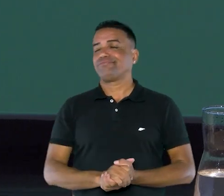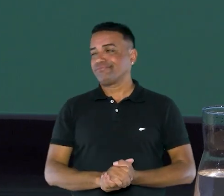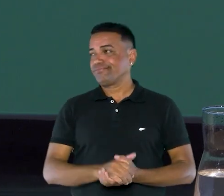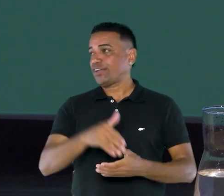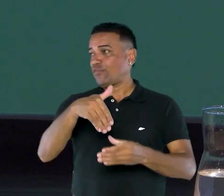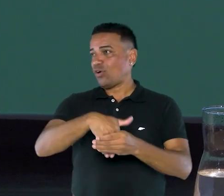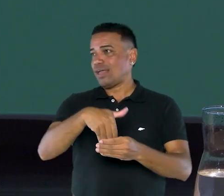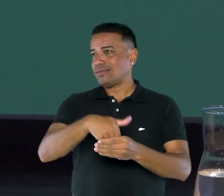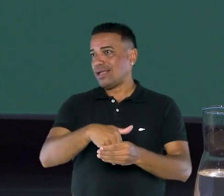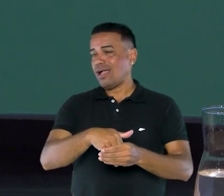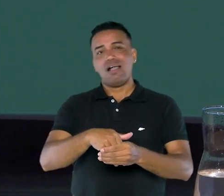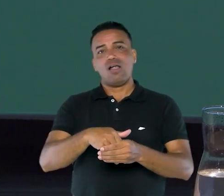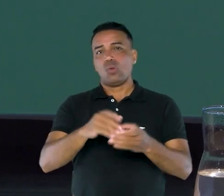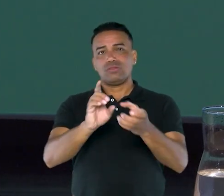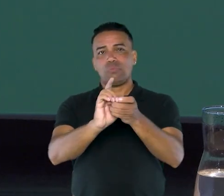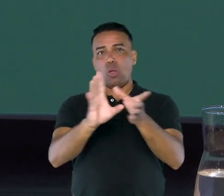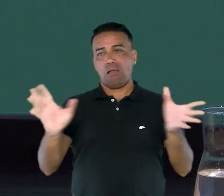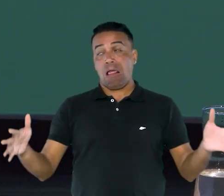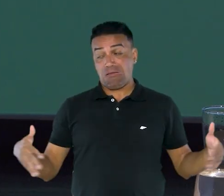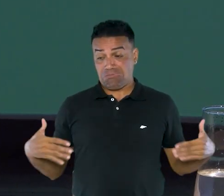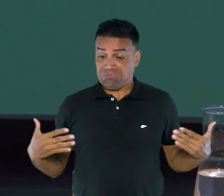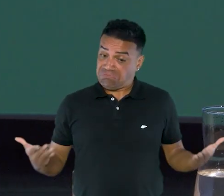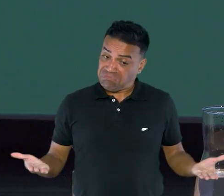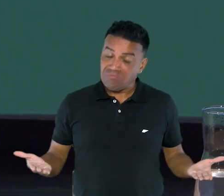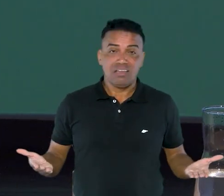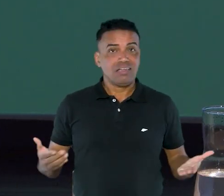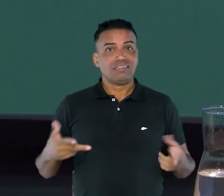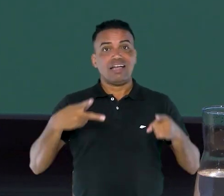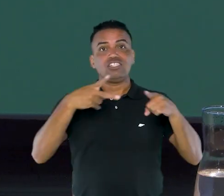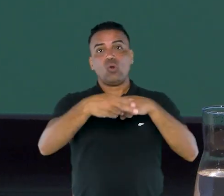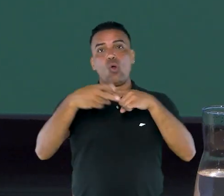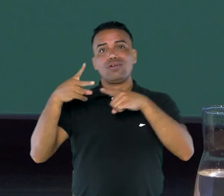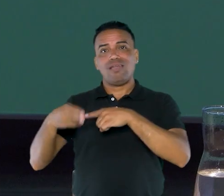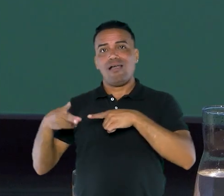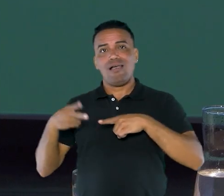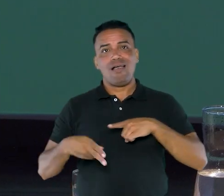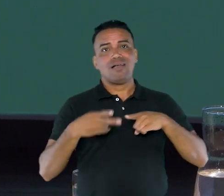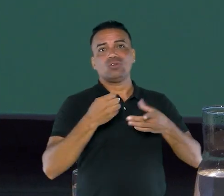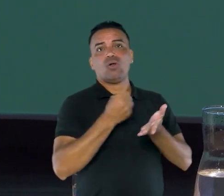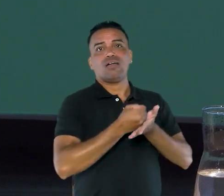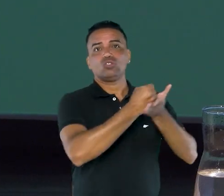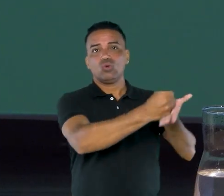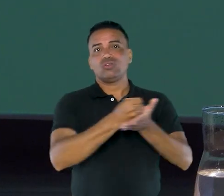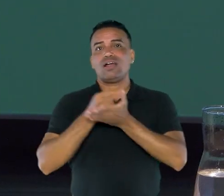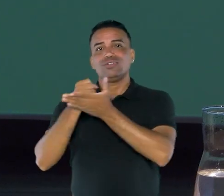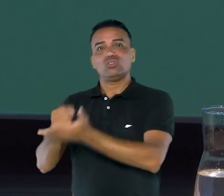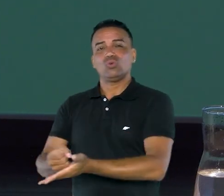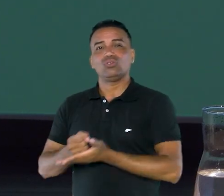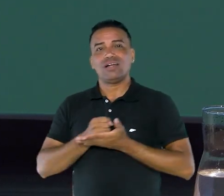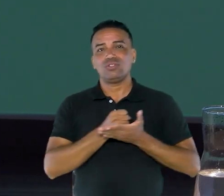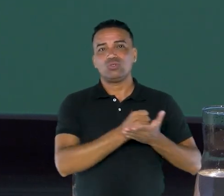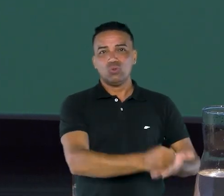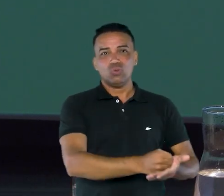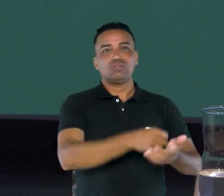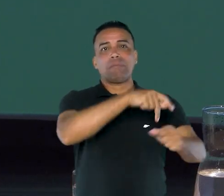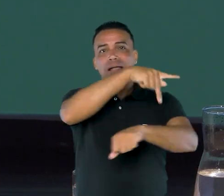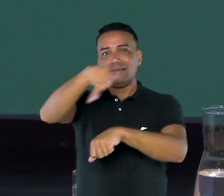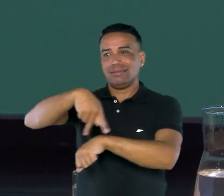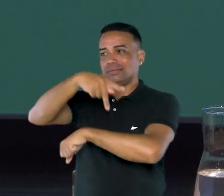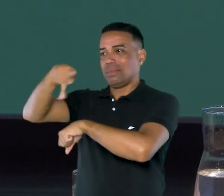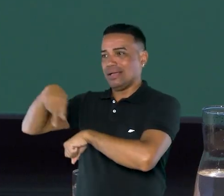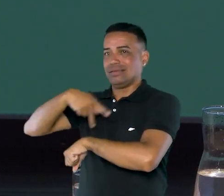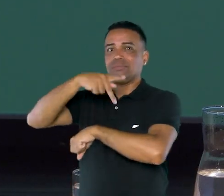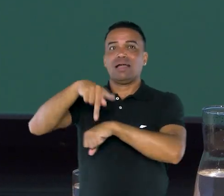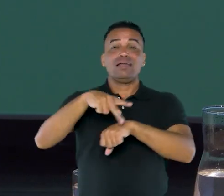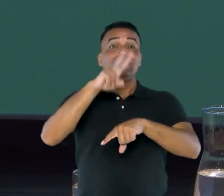fatalmente eleito, né? Ele está cortando várias ajudas, e ajudas a organismos